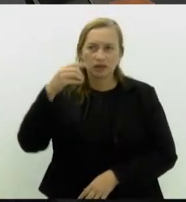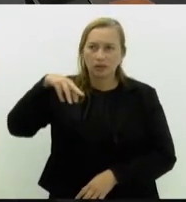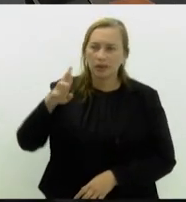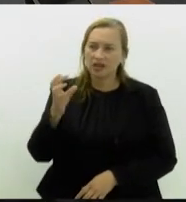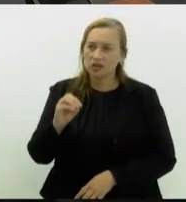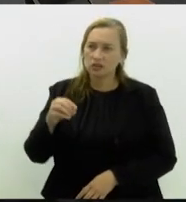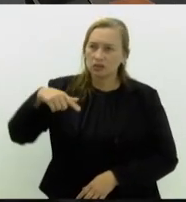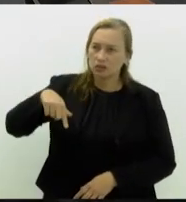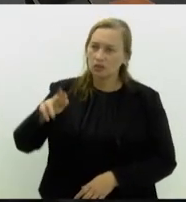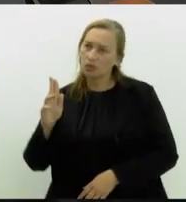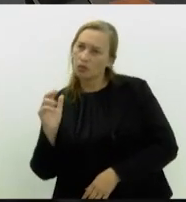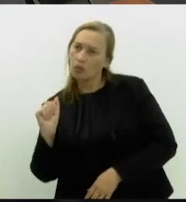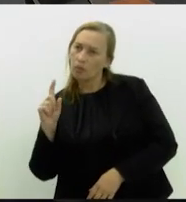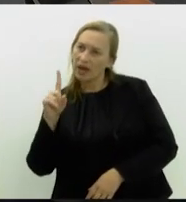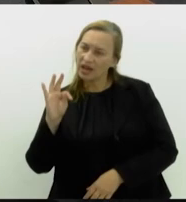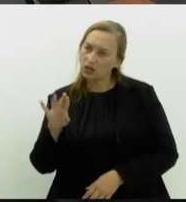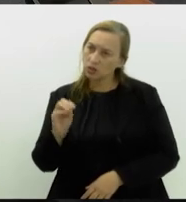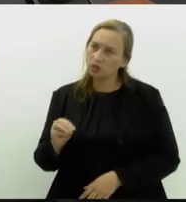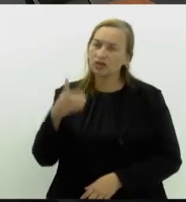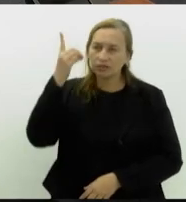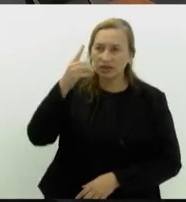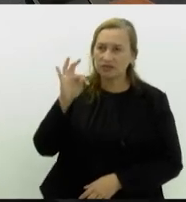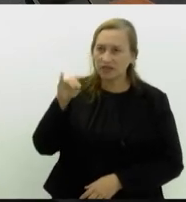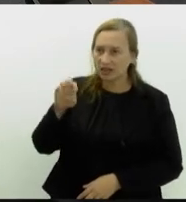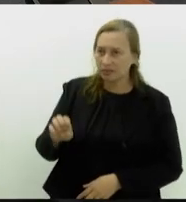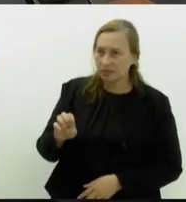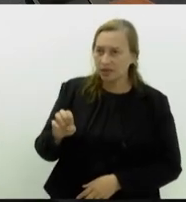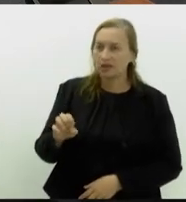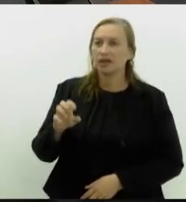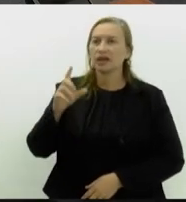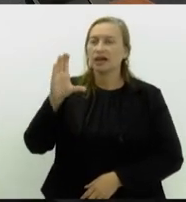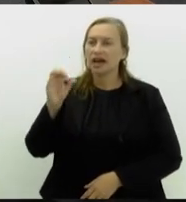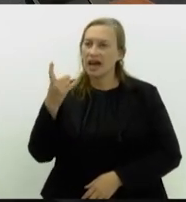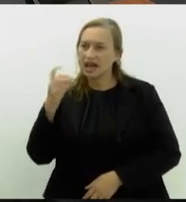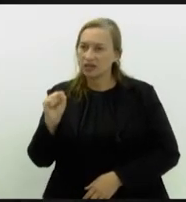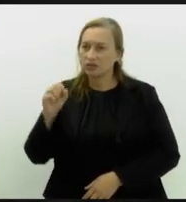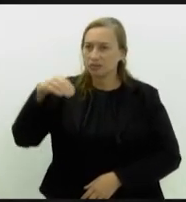Glauberto, deputado Felipe Soares, Carlinhos BNH.